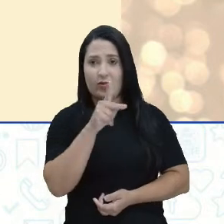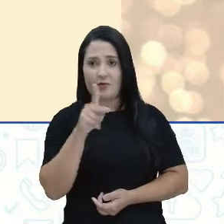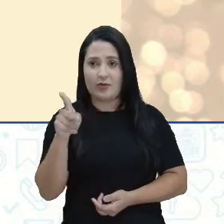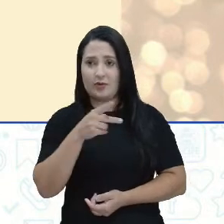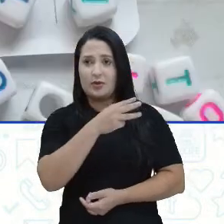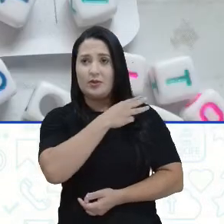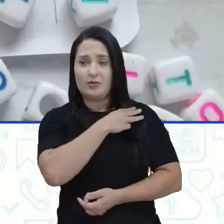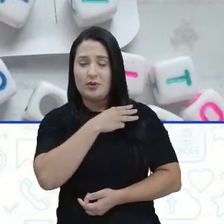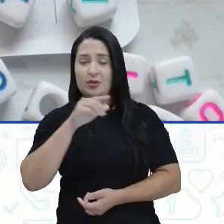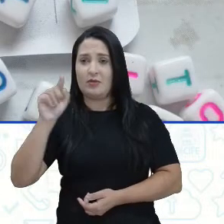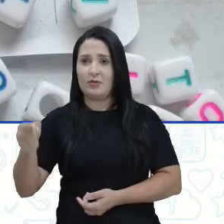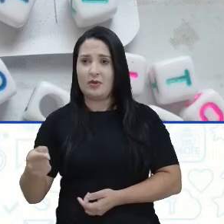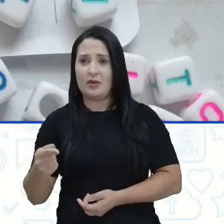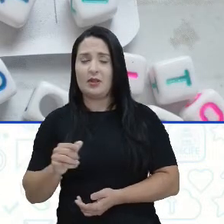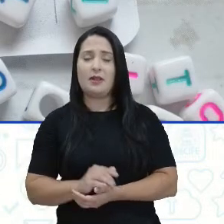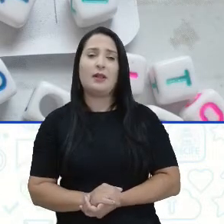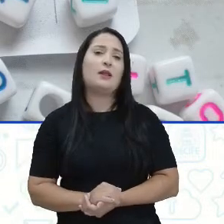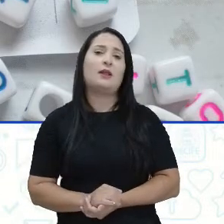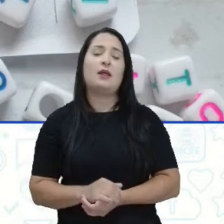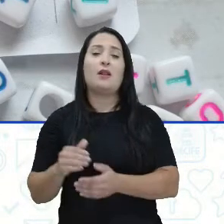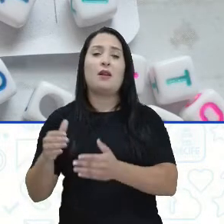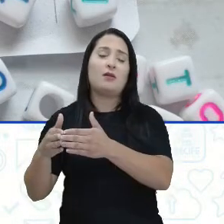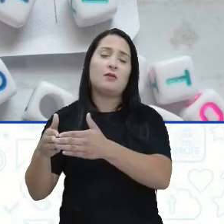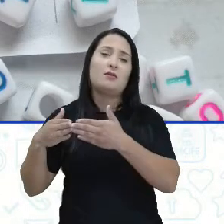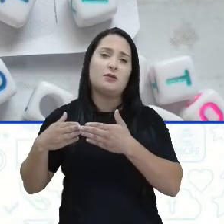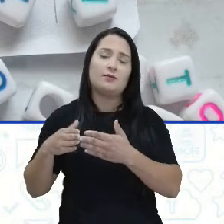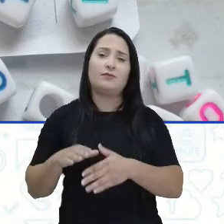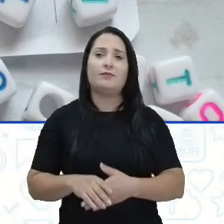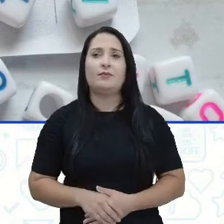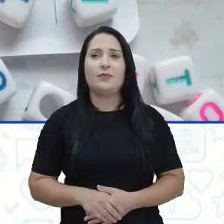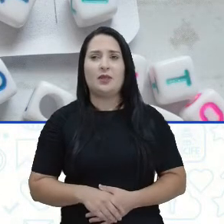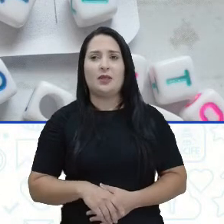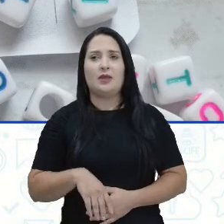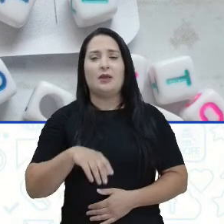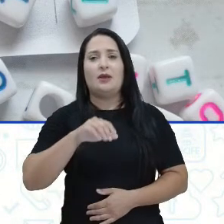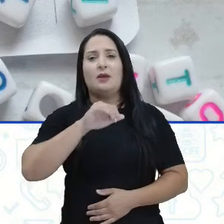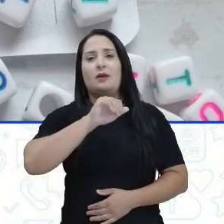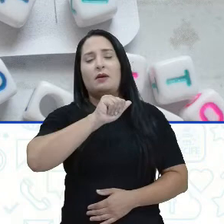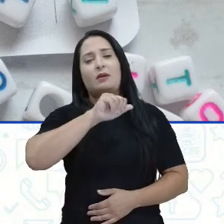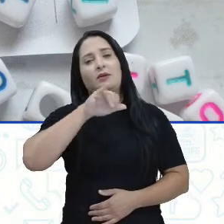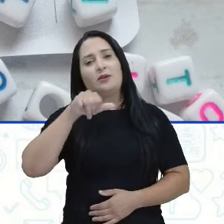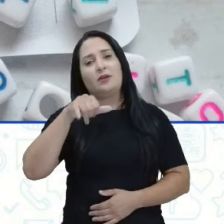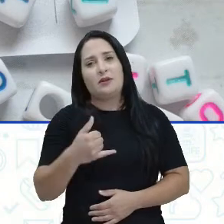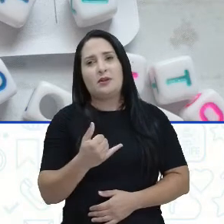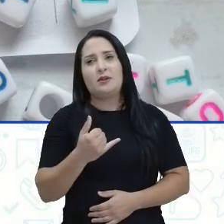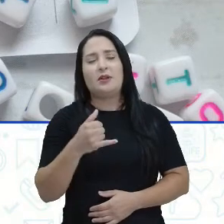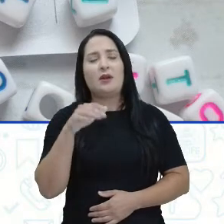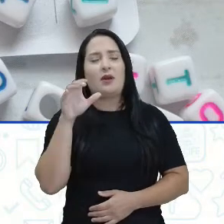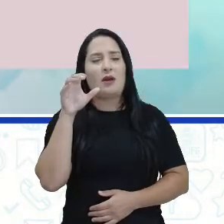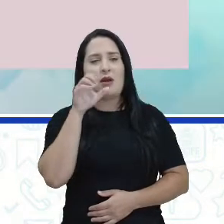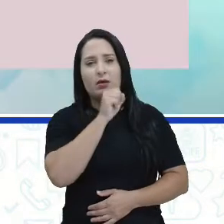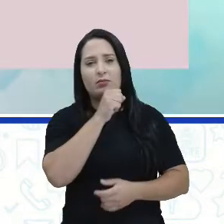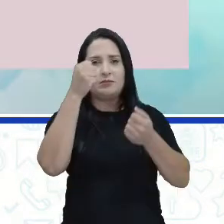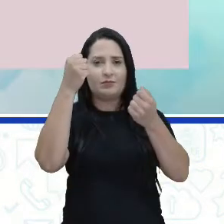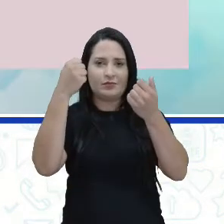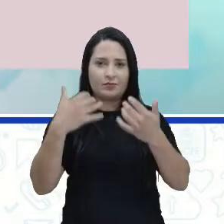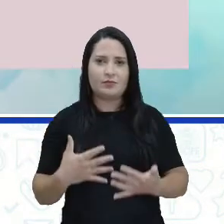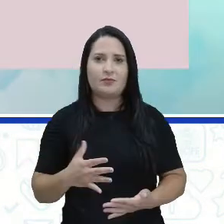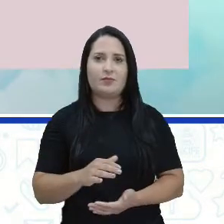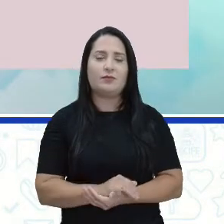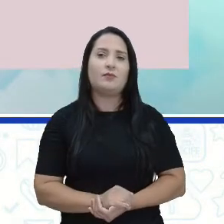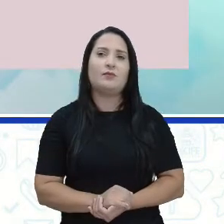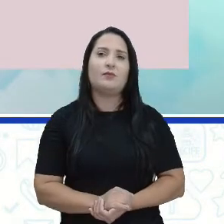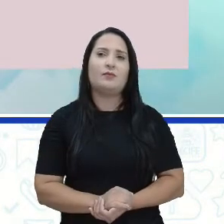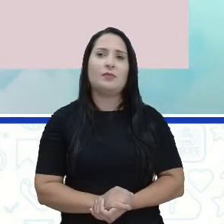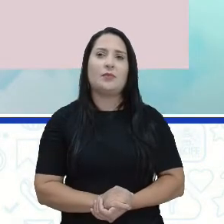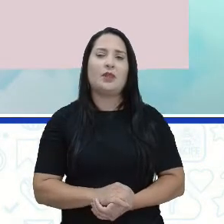está de licença. E aí, os adjetivos, né? Porque eu falei um bocado de vírgula, a gente vai falar do adjetivo rapidinho,